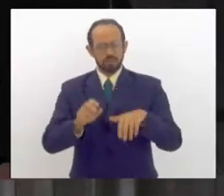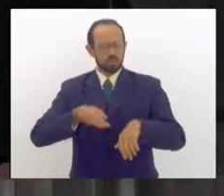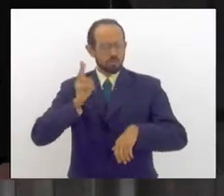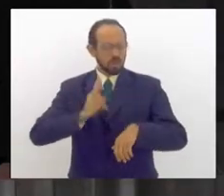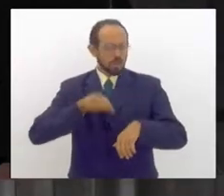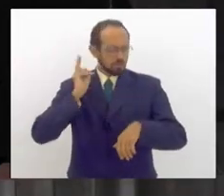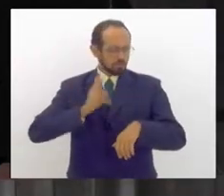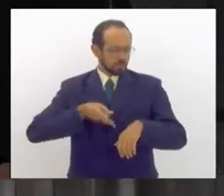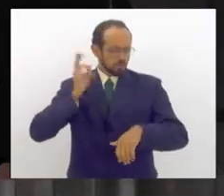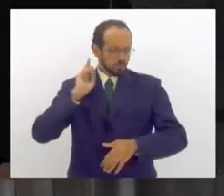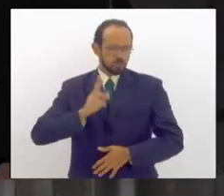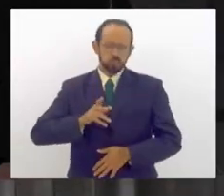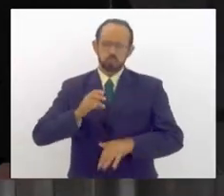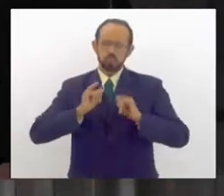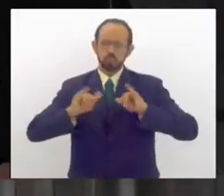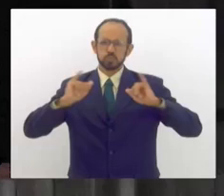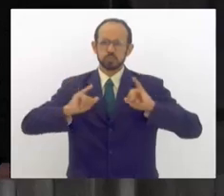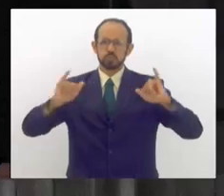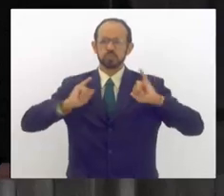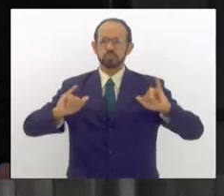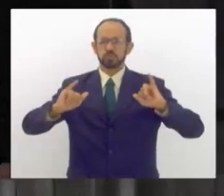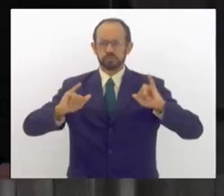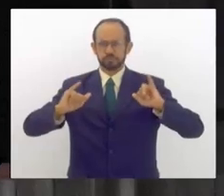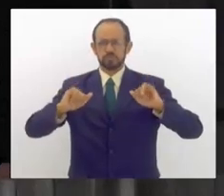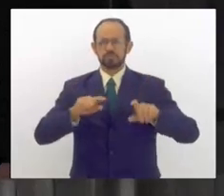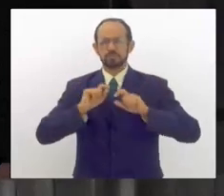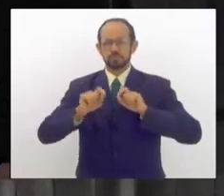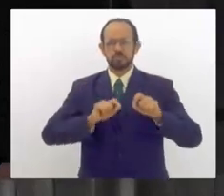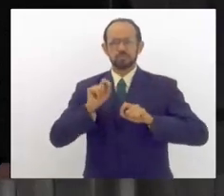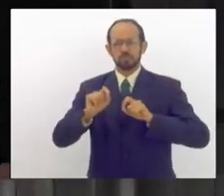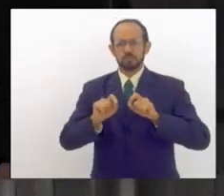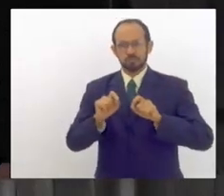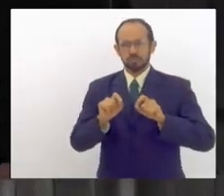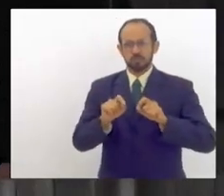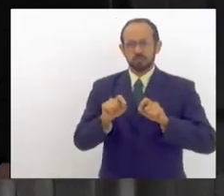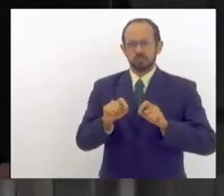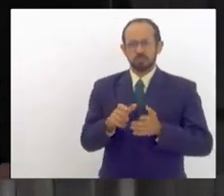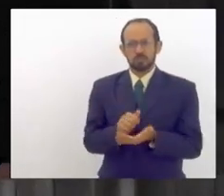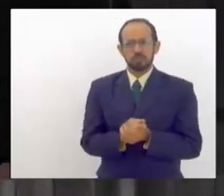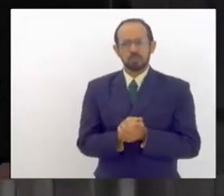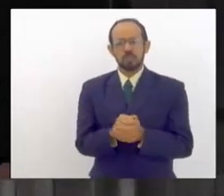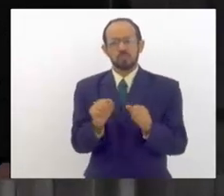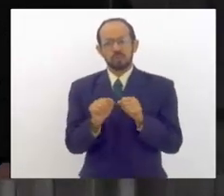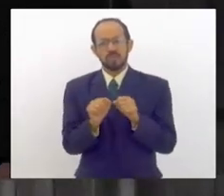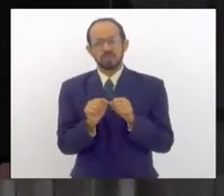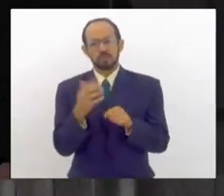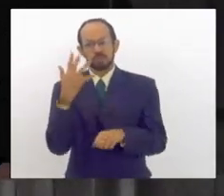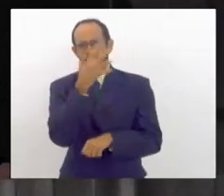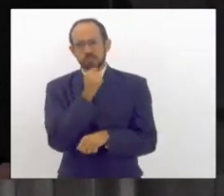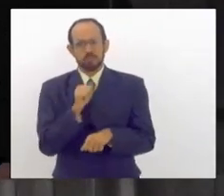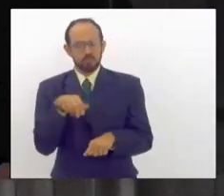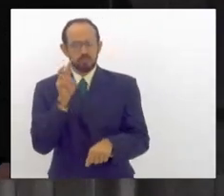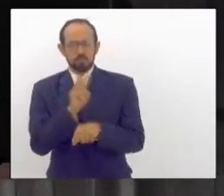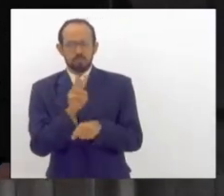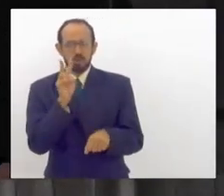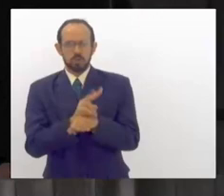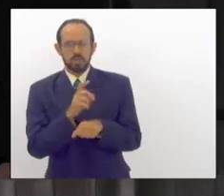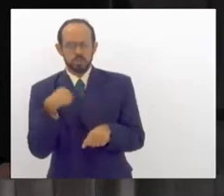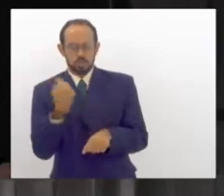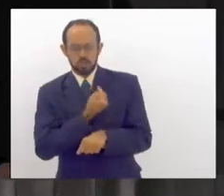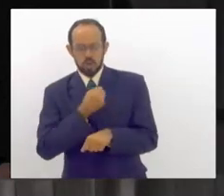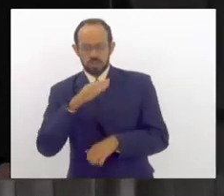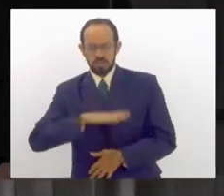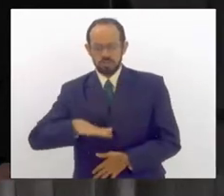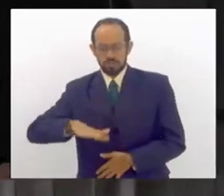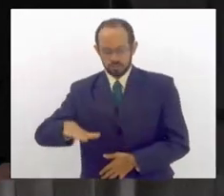permanente, querida deputada e presidenta, que é Faça Bonito, proteja as nossas crianças.